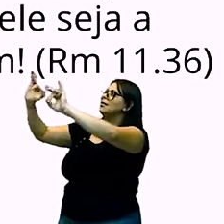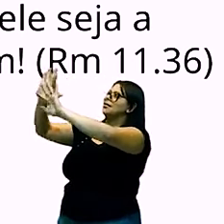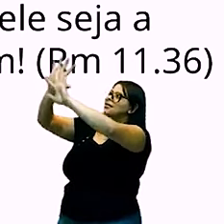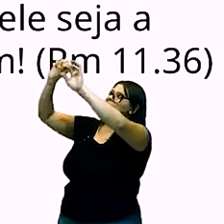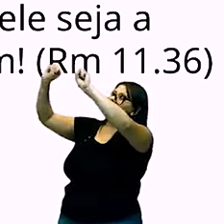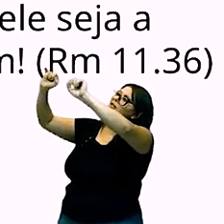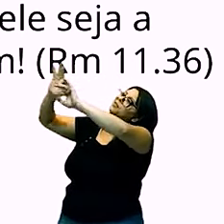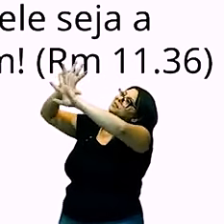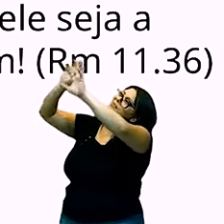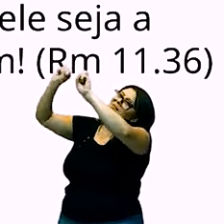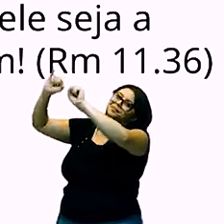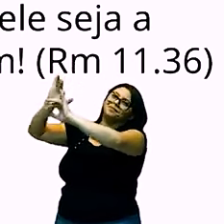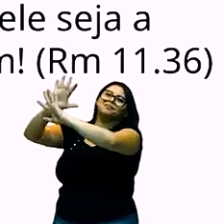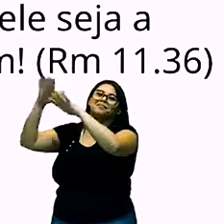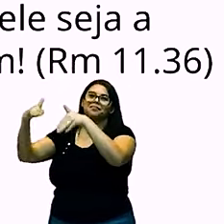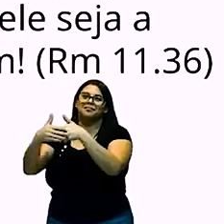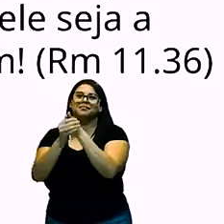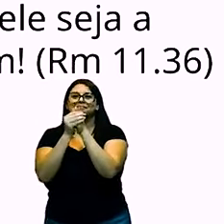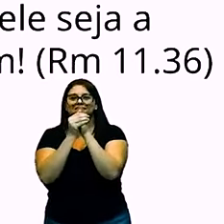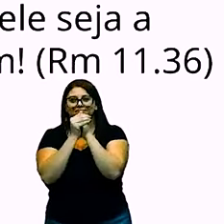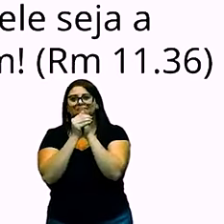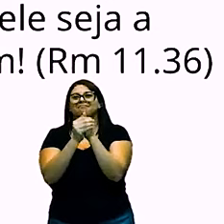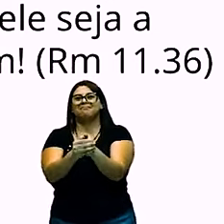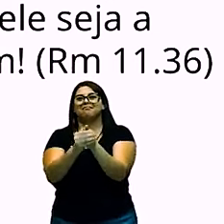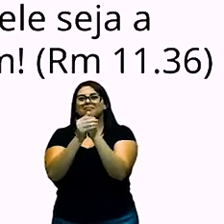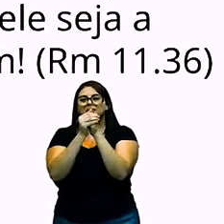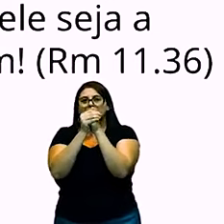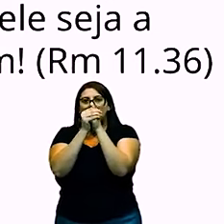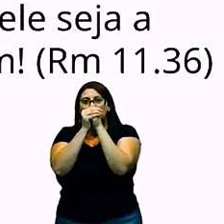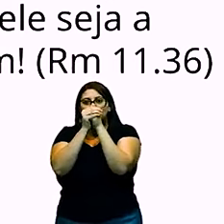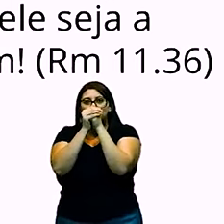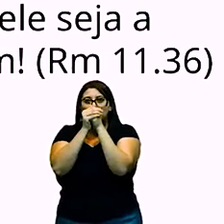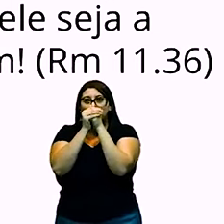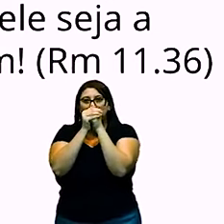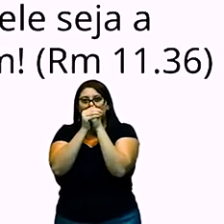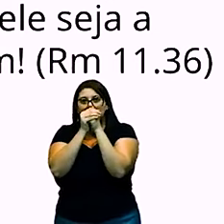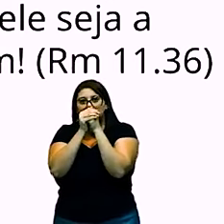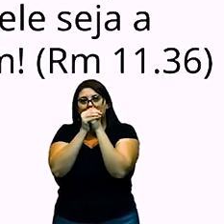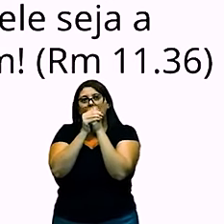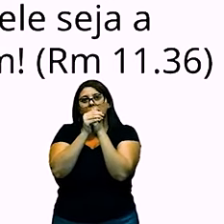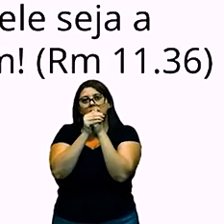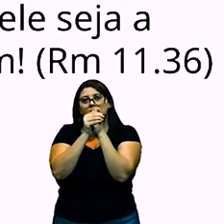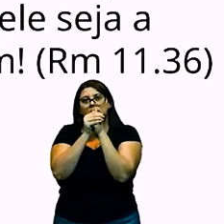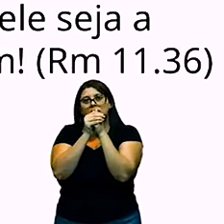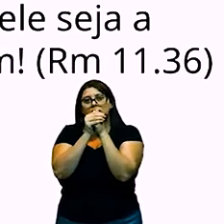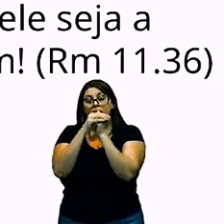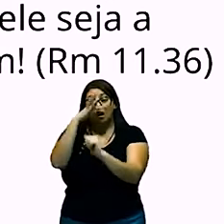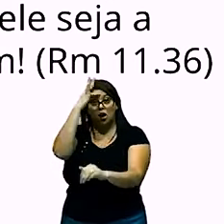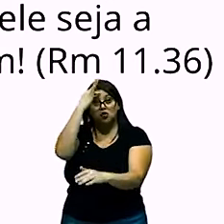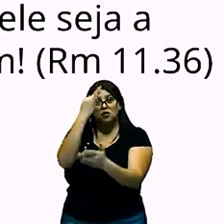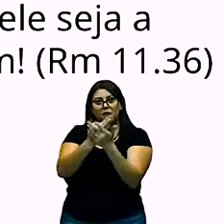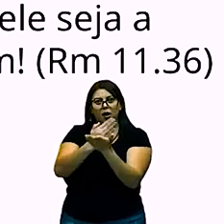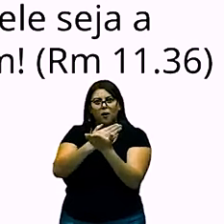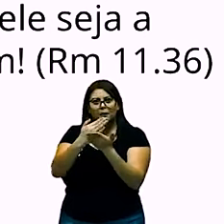Amém. Somente a Deus glória. Porque Ele é o autor da salvação. A nossa fé não começa em